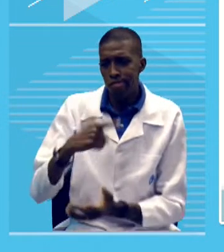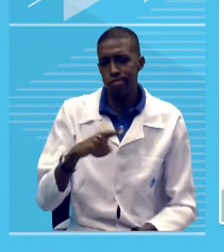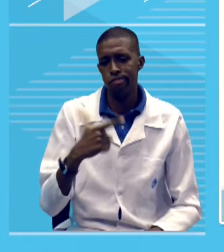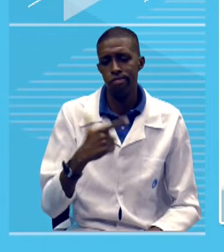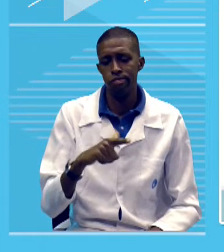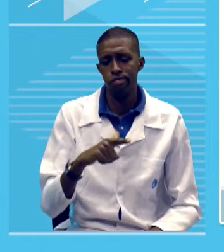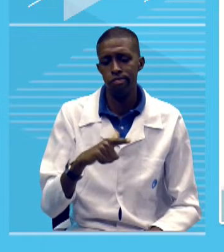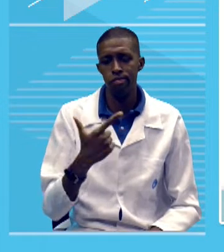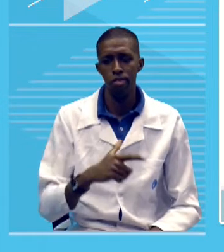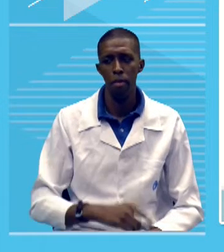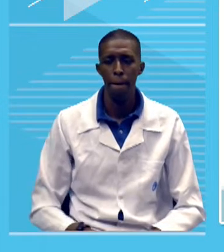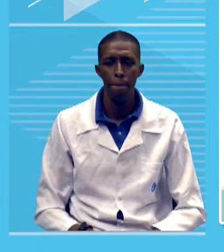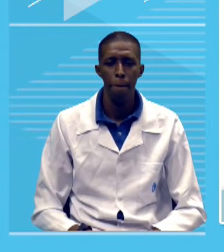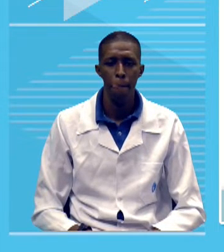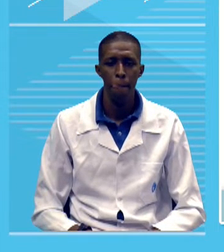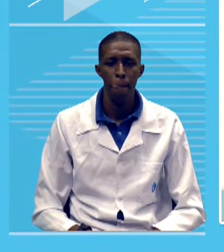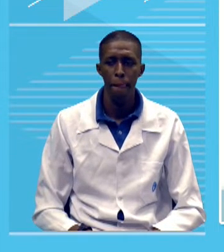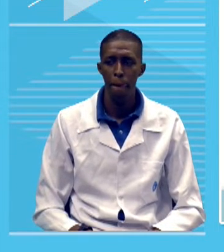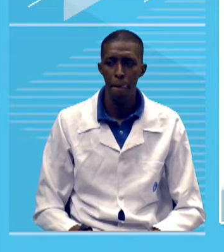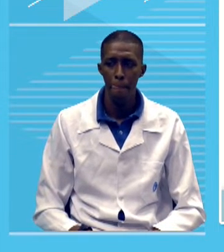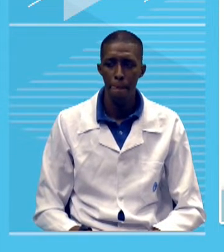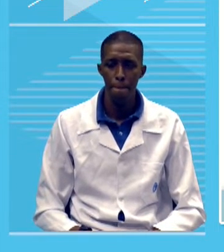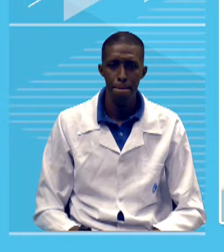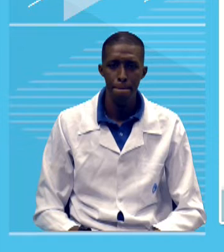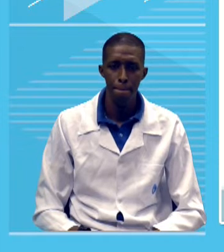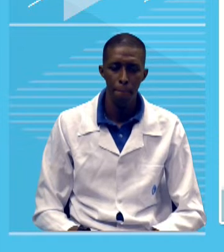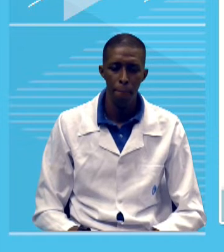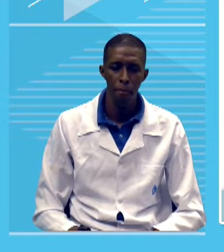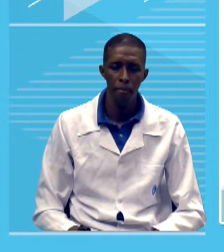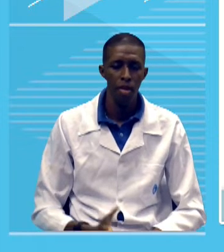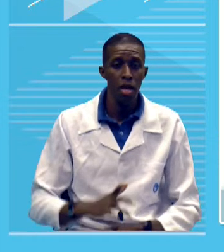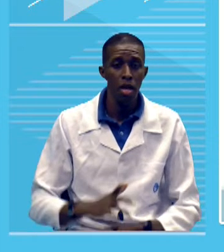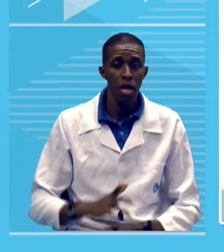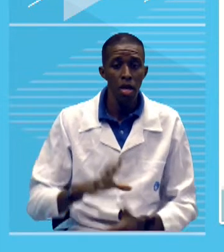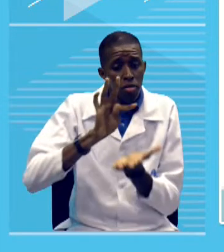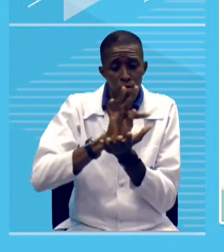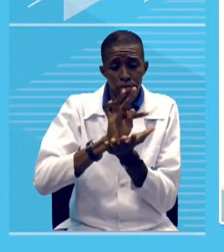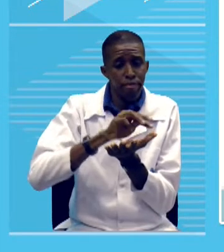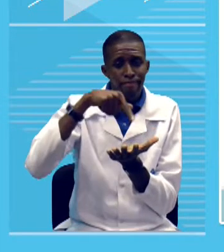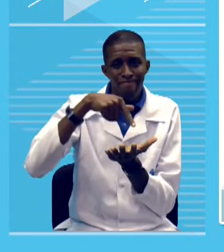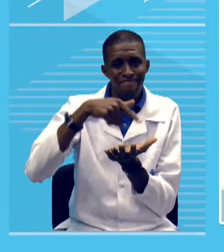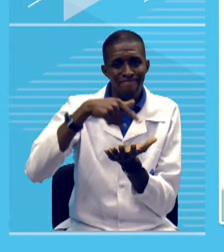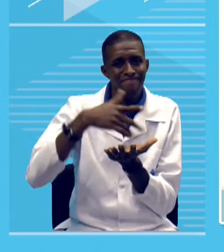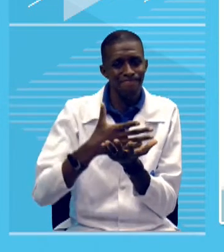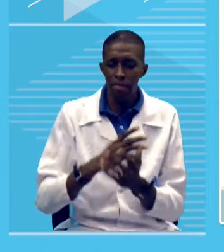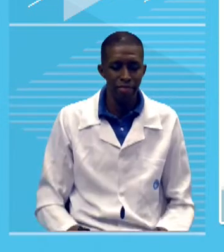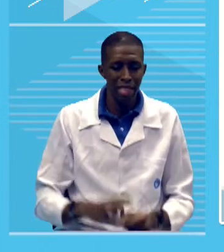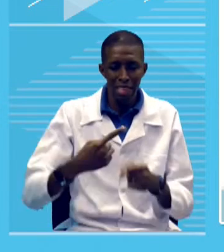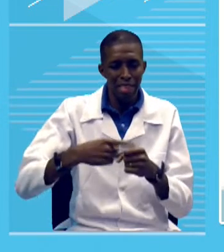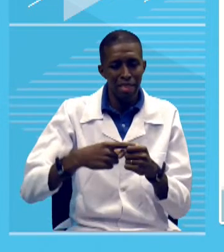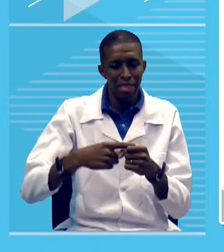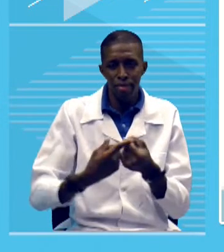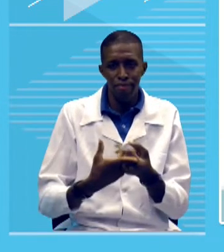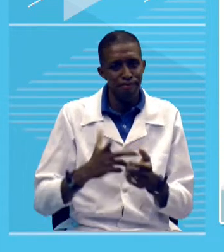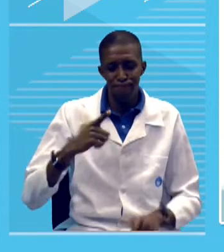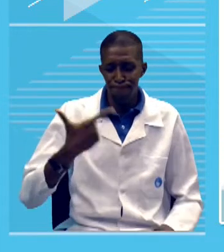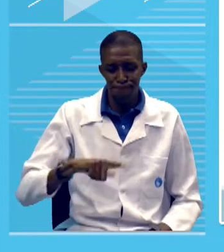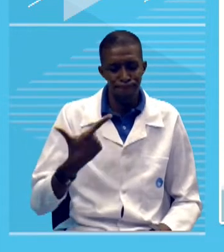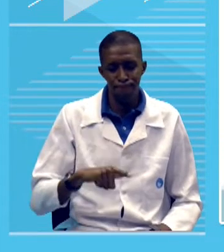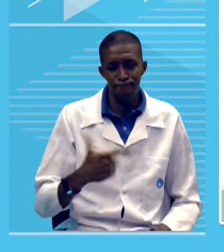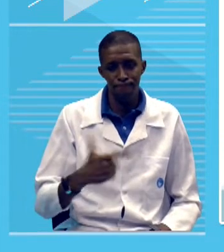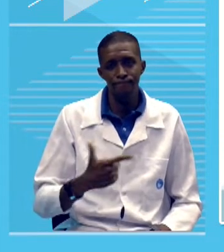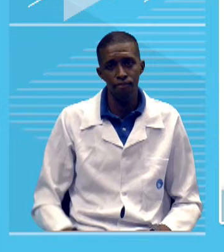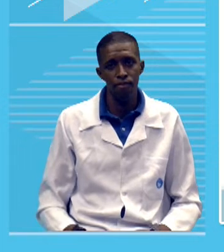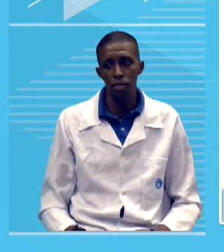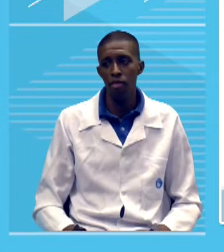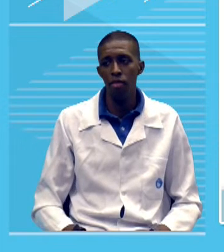Não precisa não é a cidade propícia para a produção de energia eólica não é é um período agora de julho de agosto que tem um